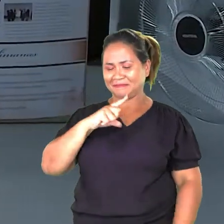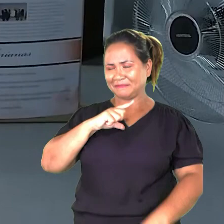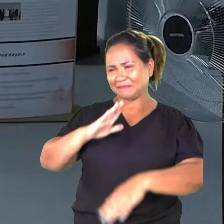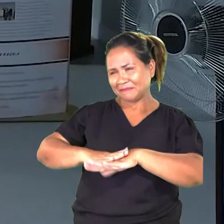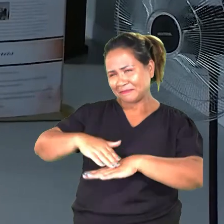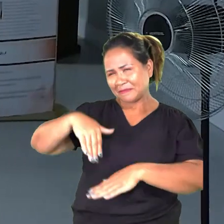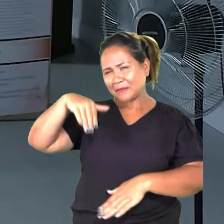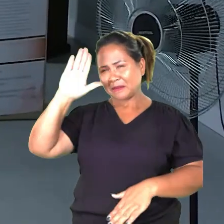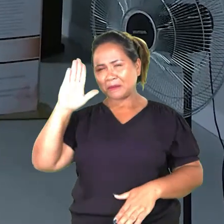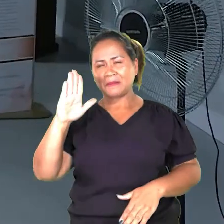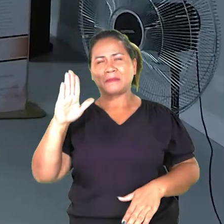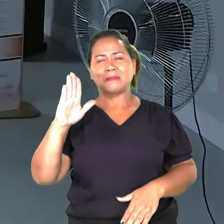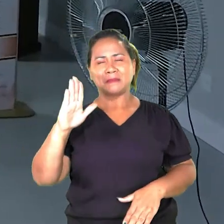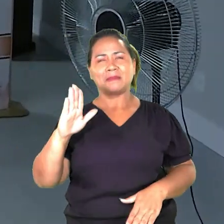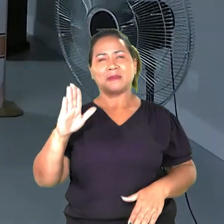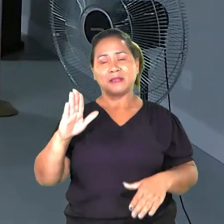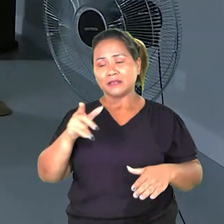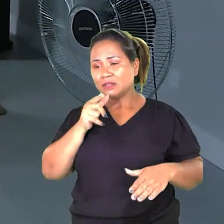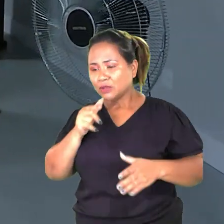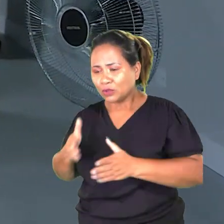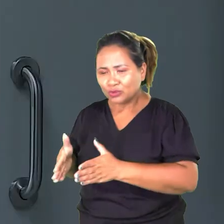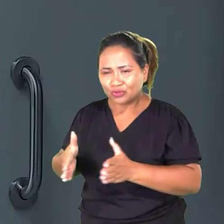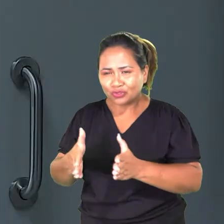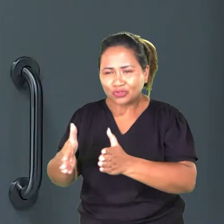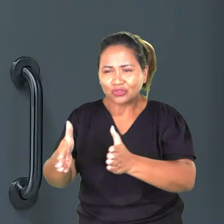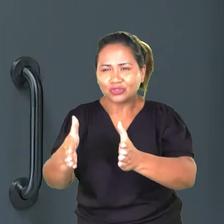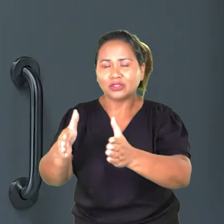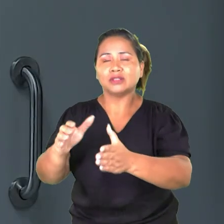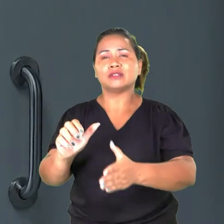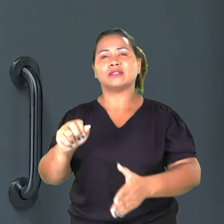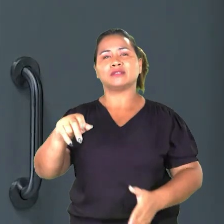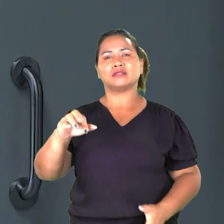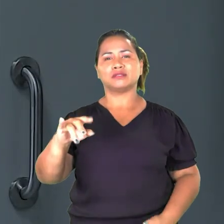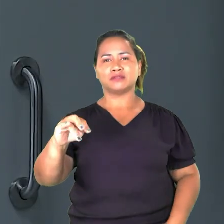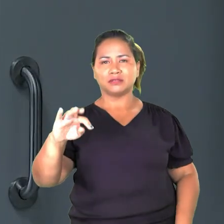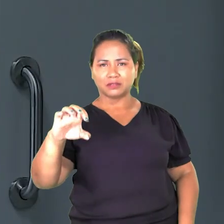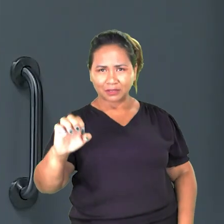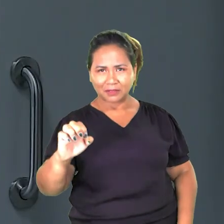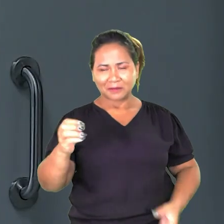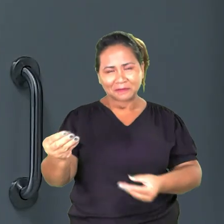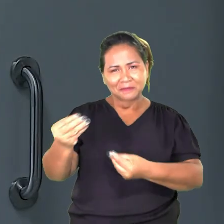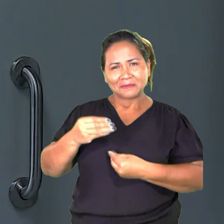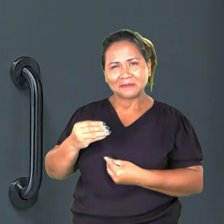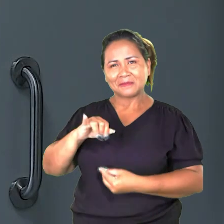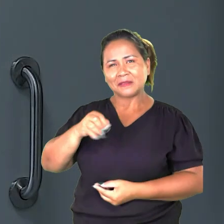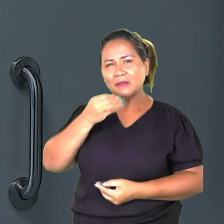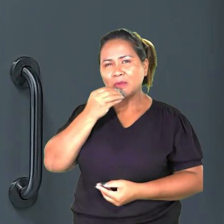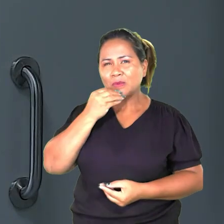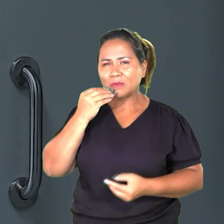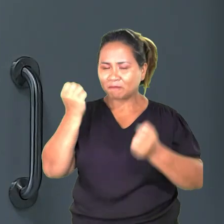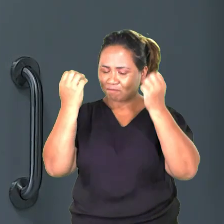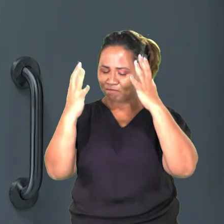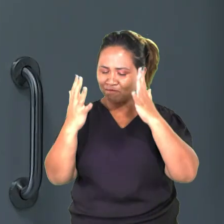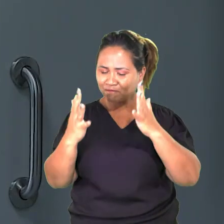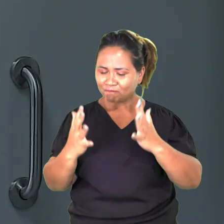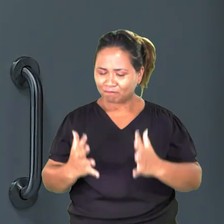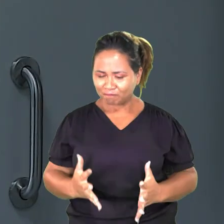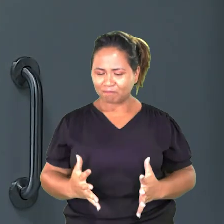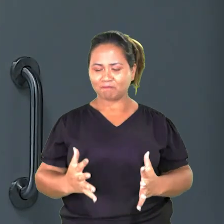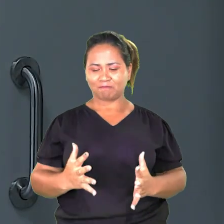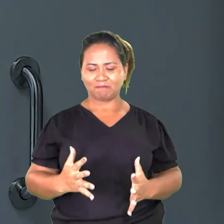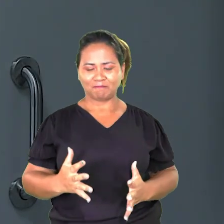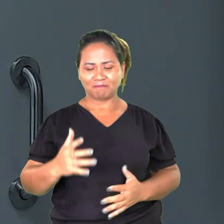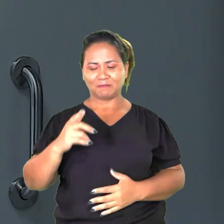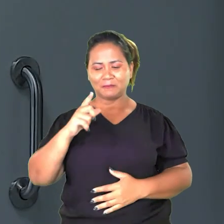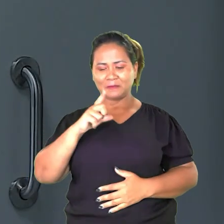colégio batizou-me um dia, e Anchieta colocou em minha fronte o sal dos oceanos da poesia. E